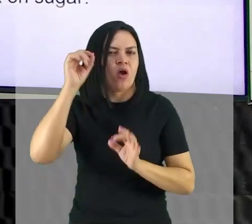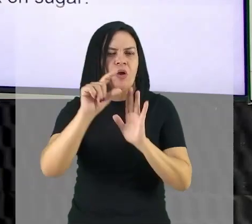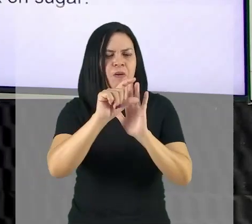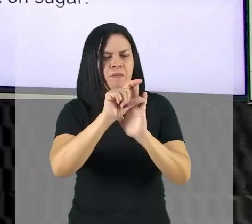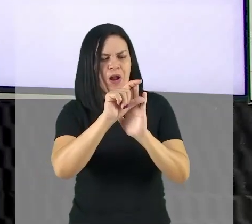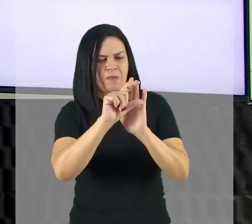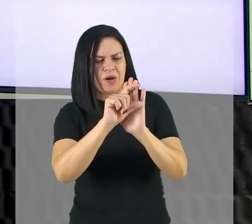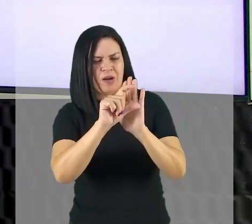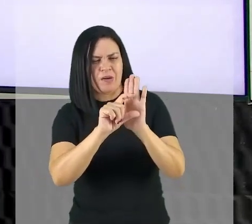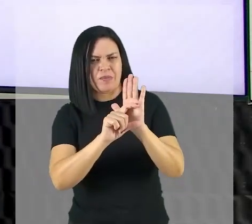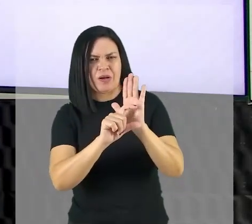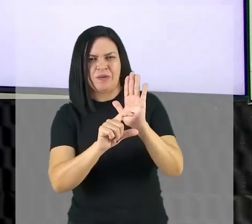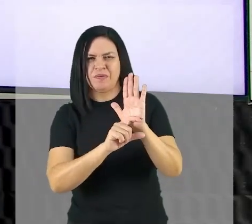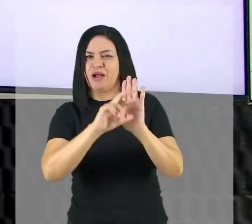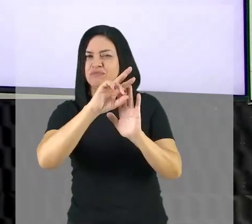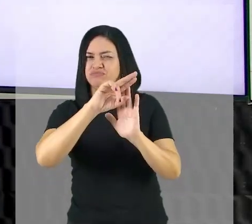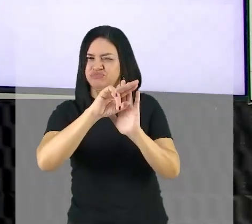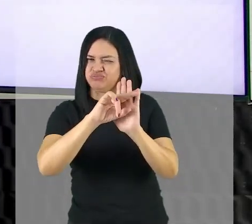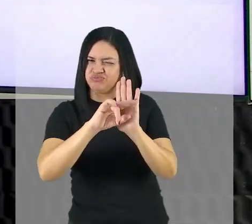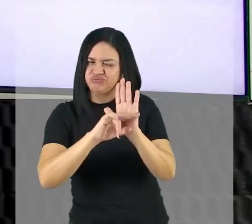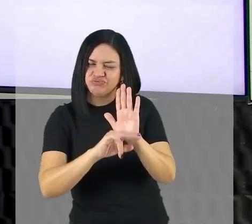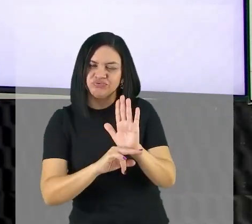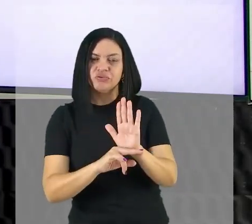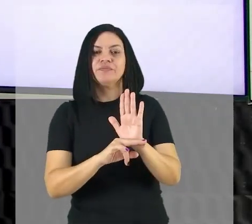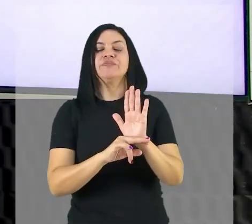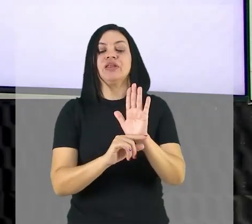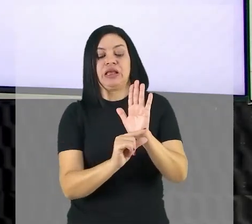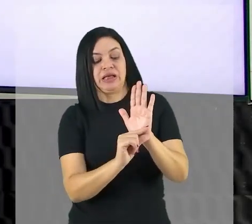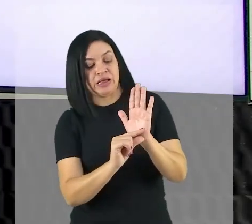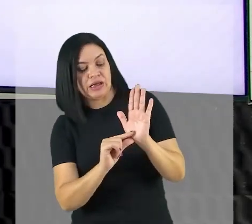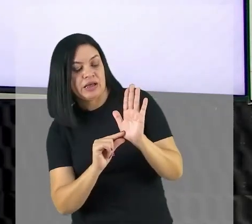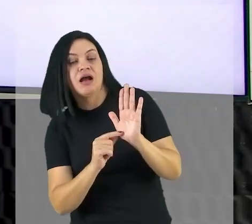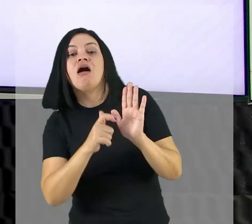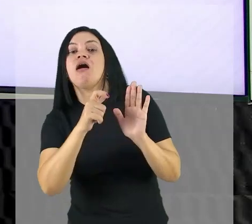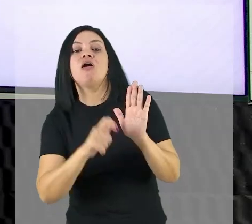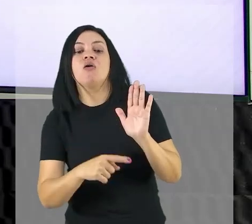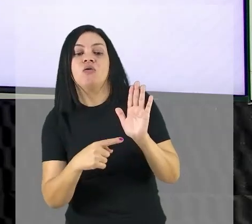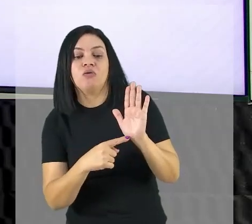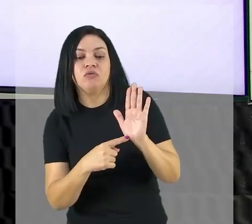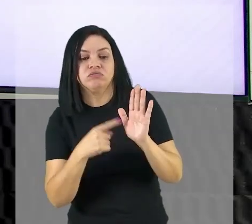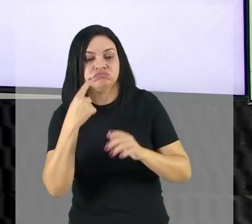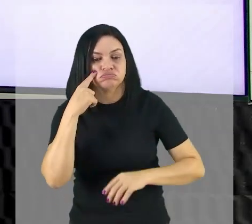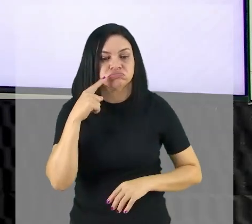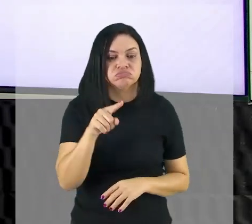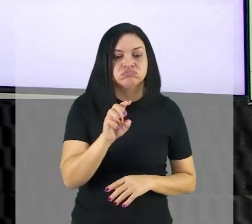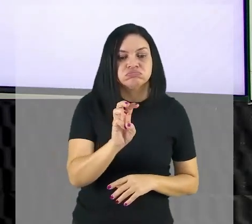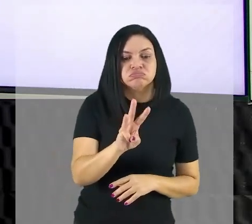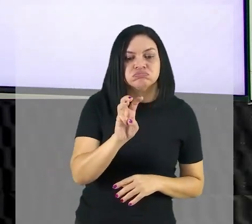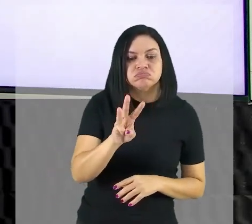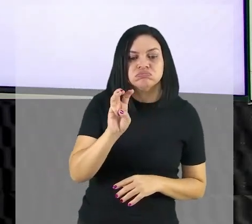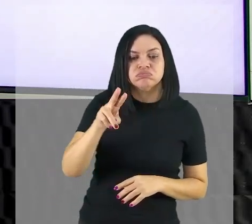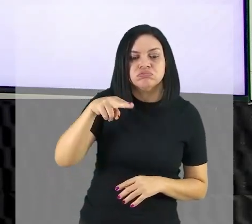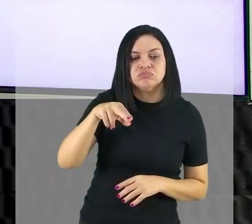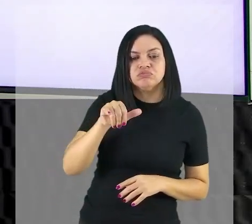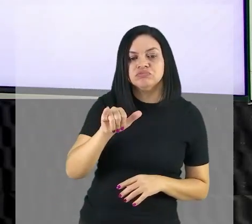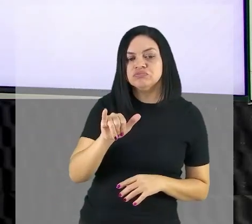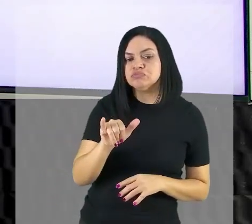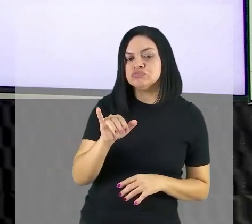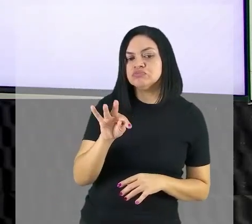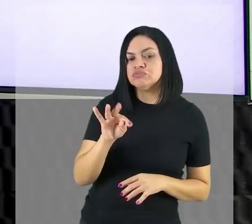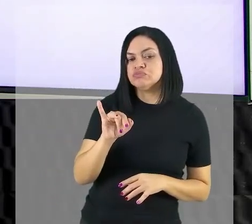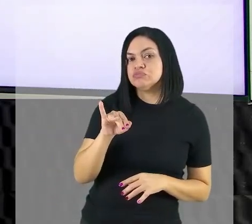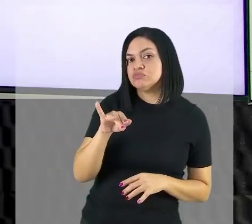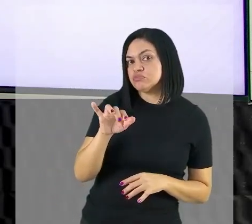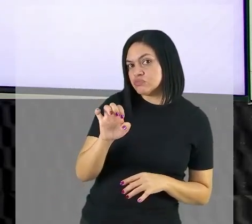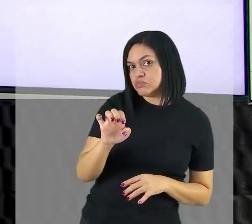parágrafos, já falei disso várias vezes com vocês. A fonte desse texto, New York Times. O que quer dizer isso? Que é um